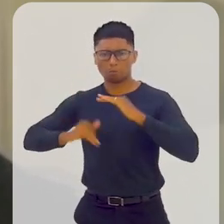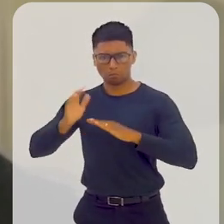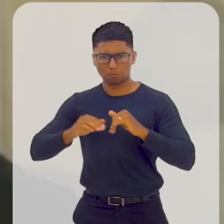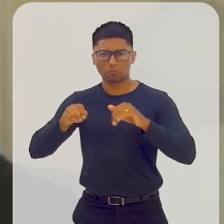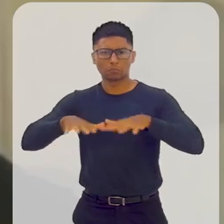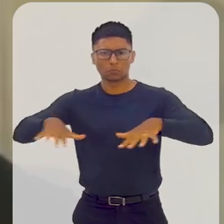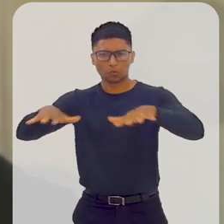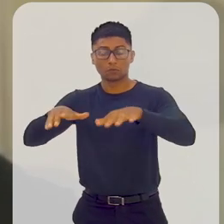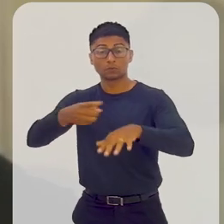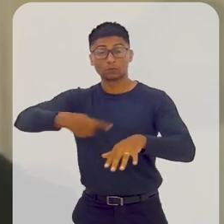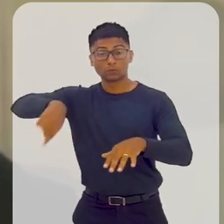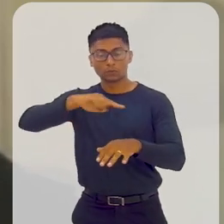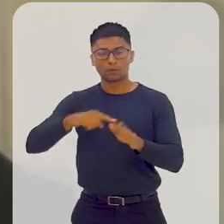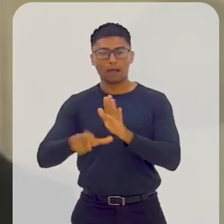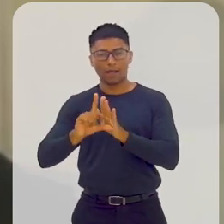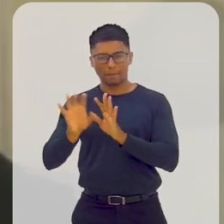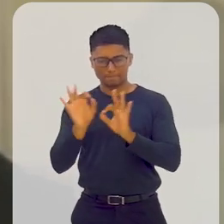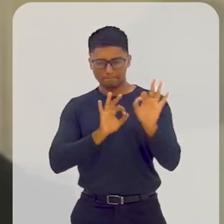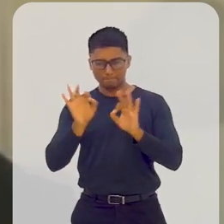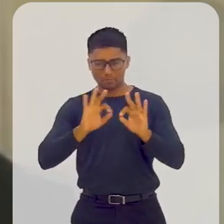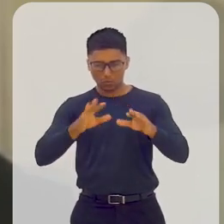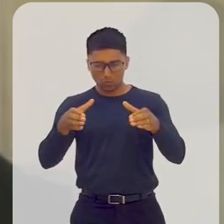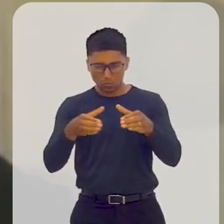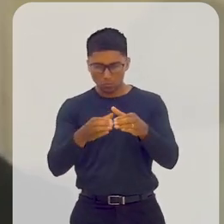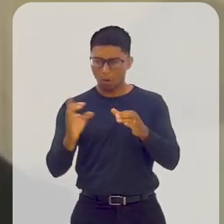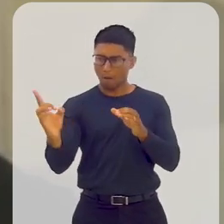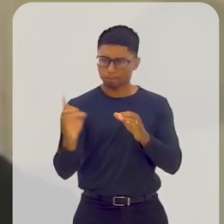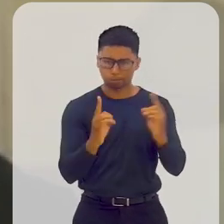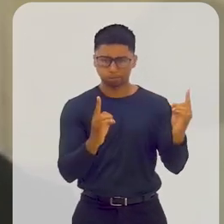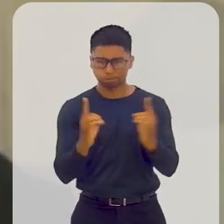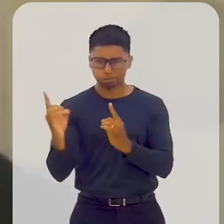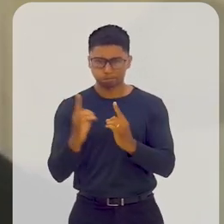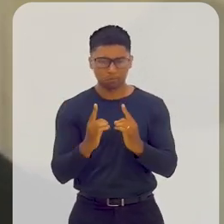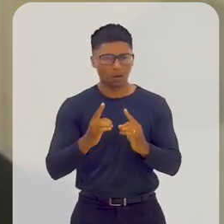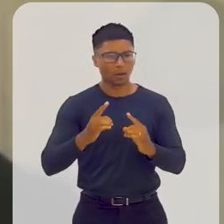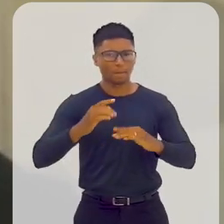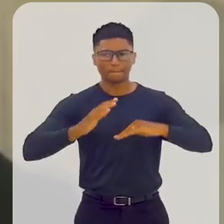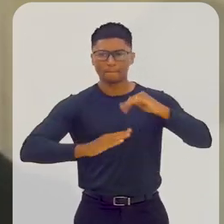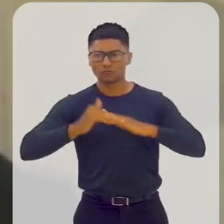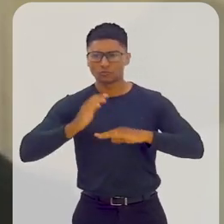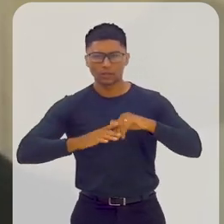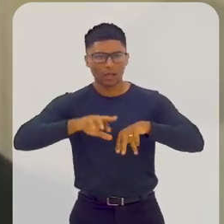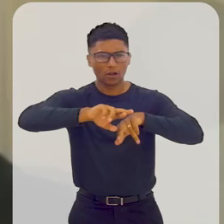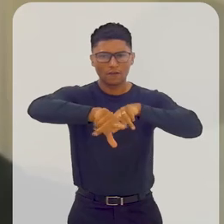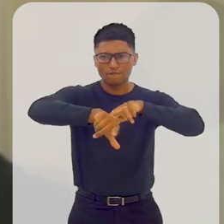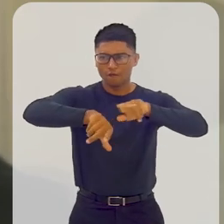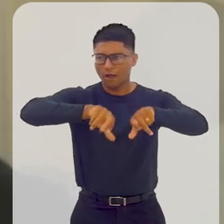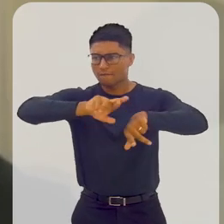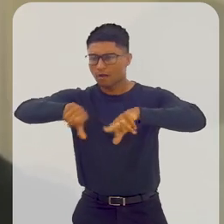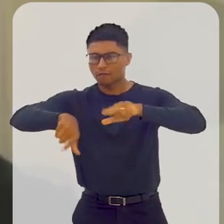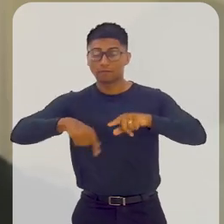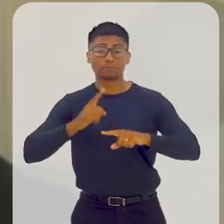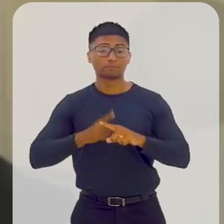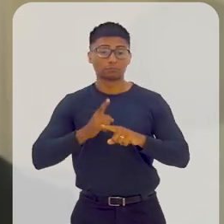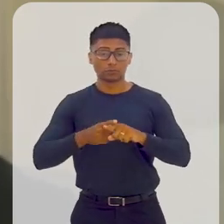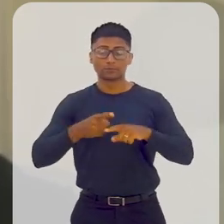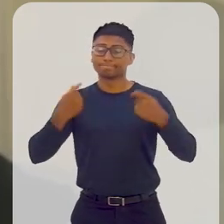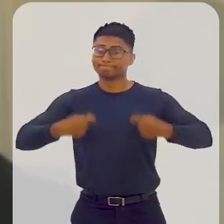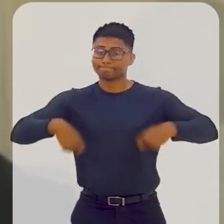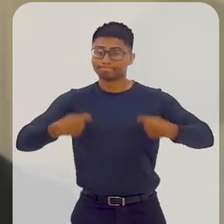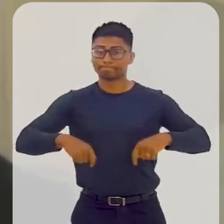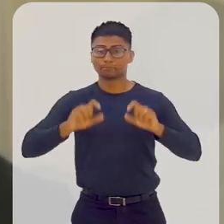quando montou a chapa, nós procuramos diversificar, porque são muitos processos éticos,